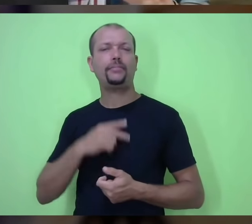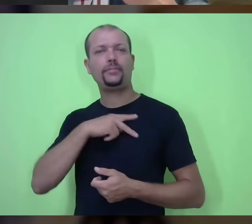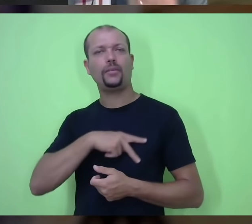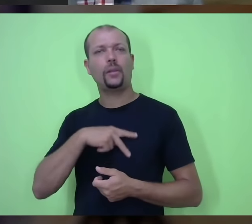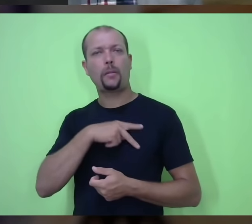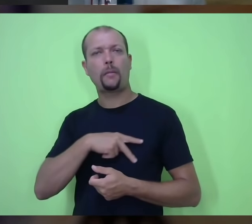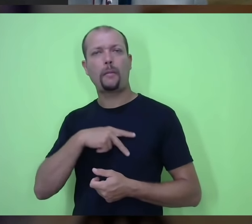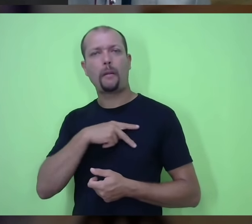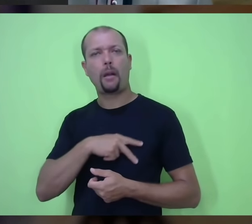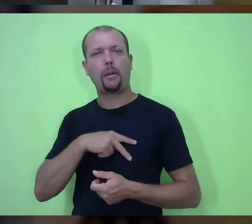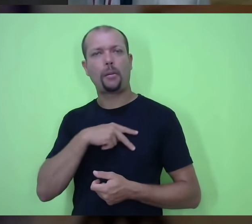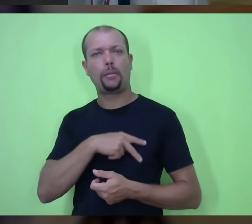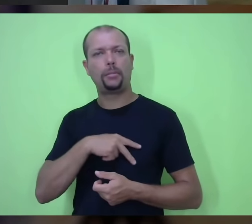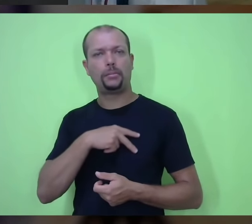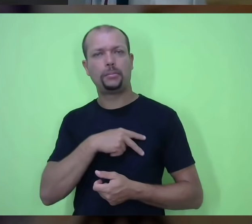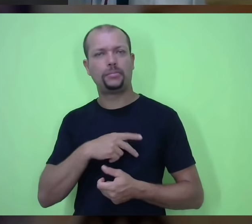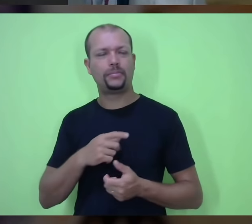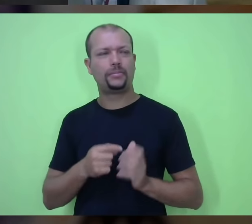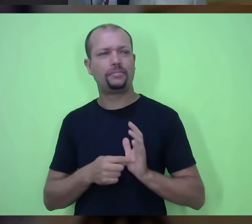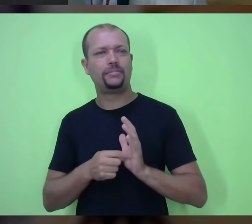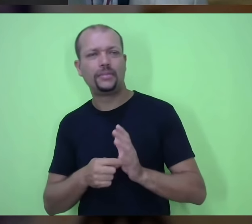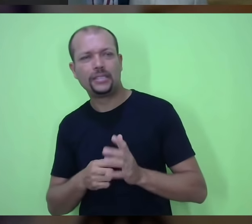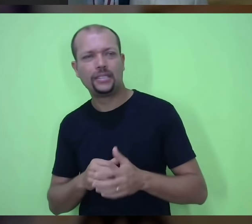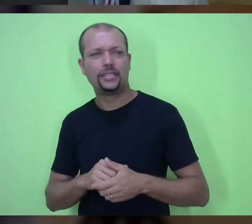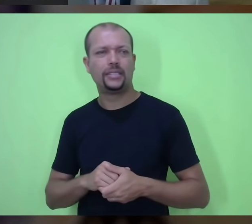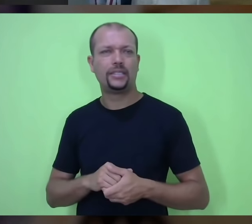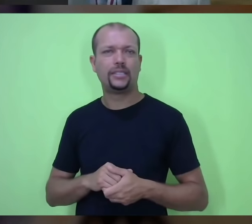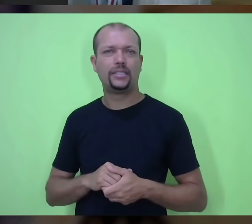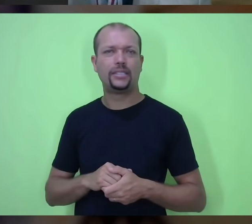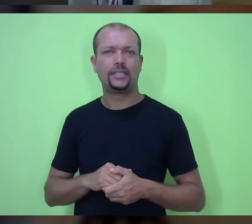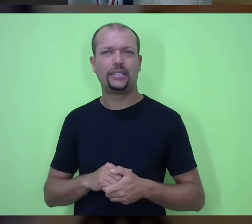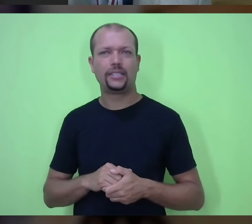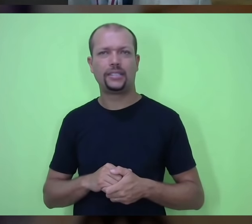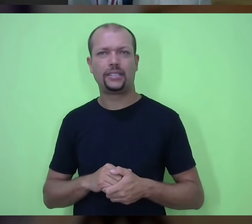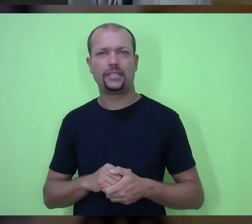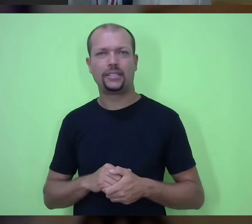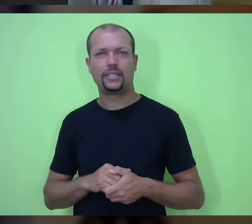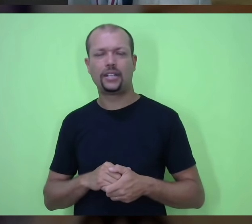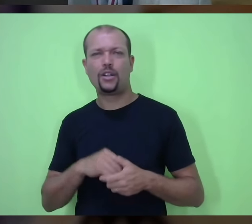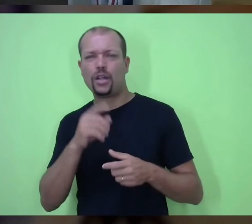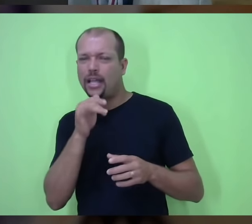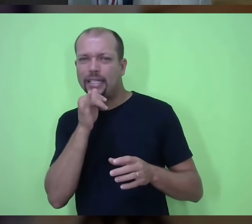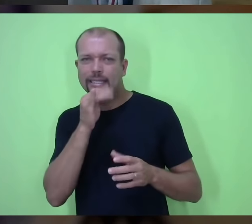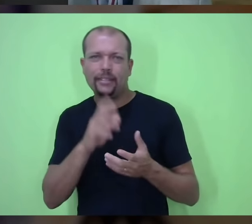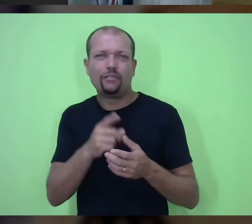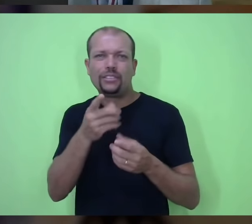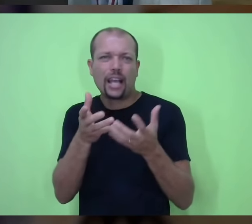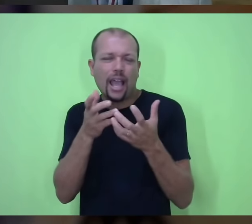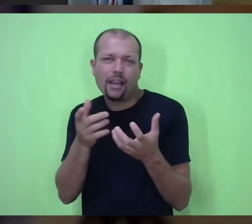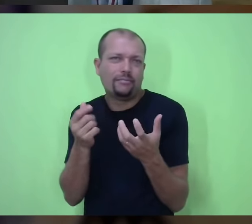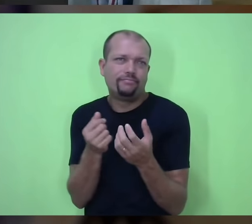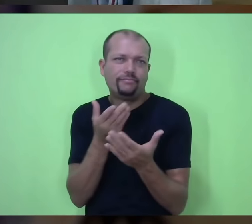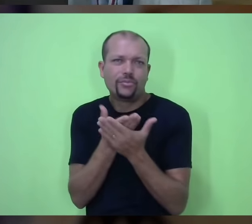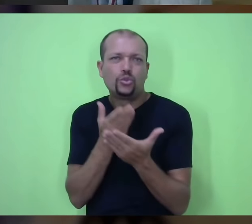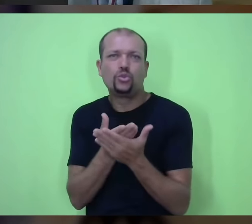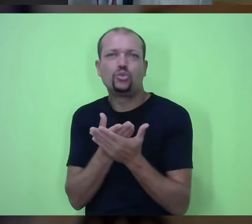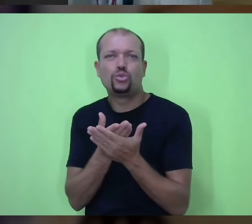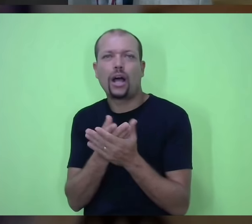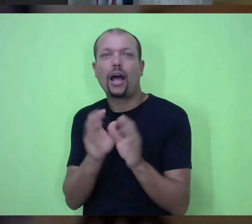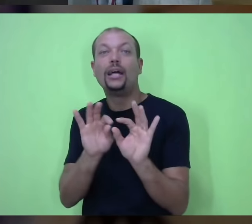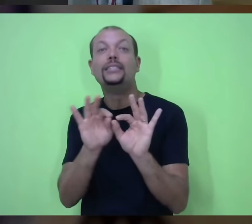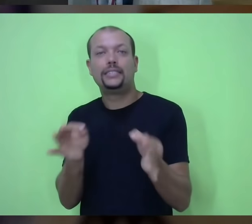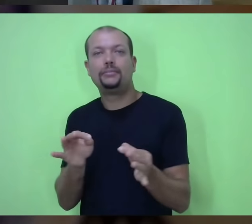Paulo, vou dizendo Paulo porque, assim, você quer uma coisa simples para estudar? Vai